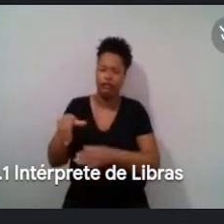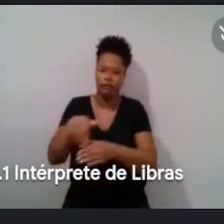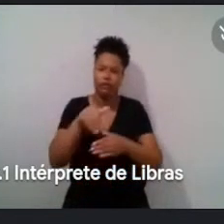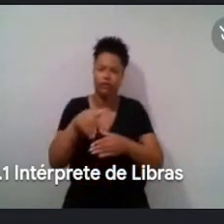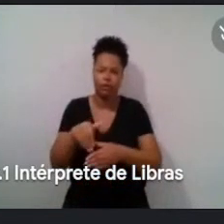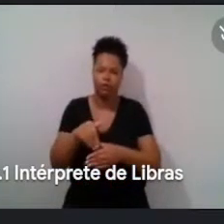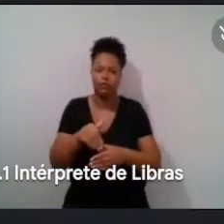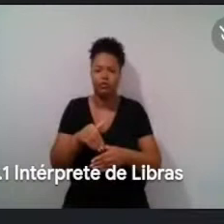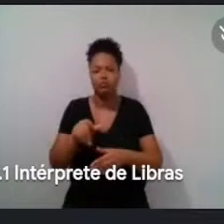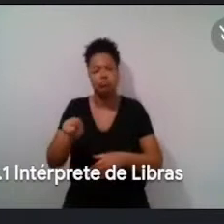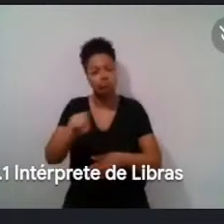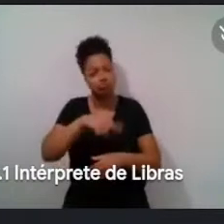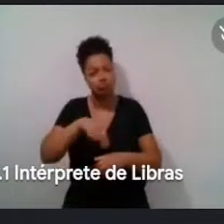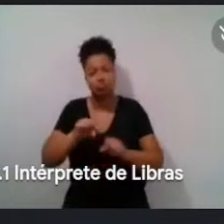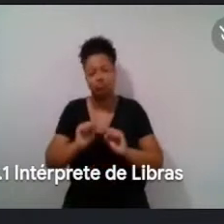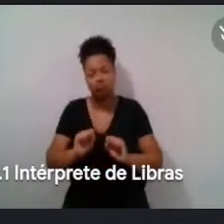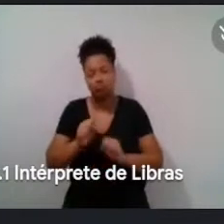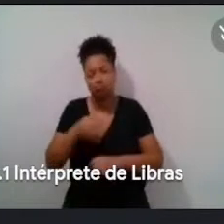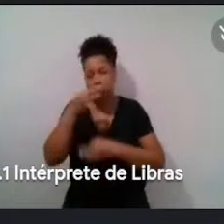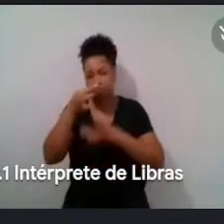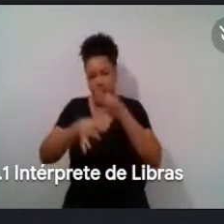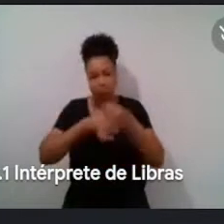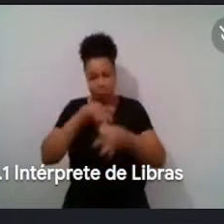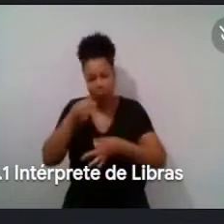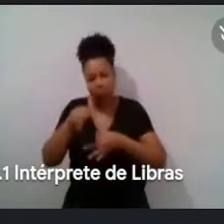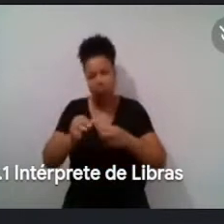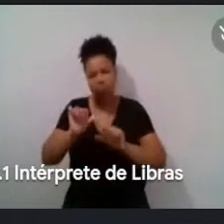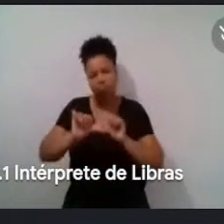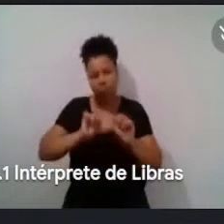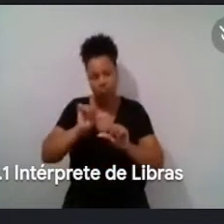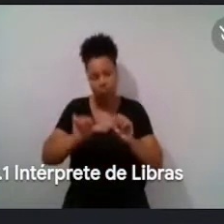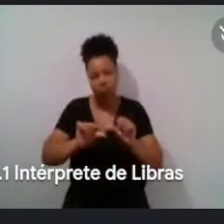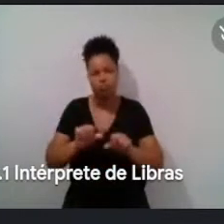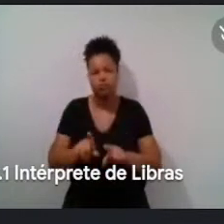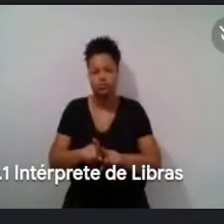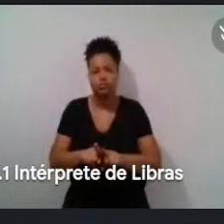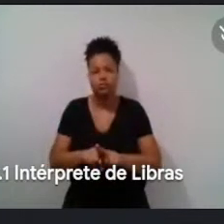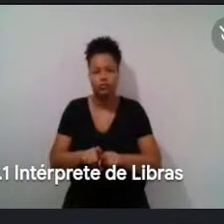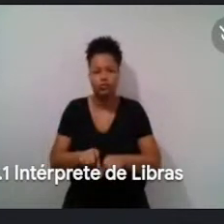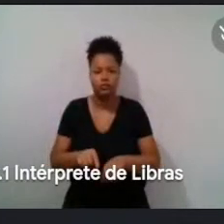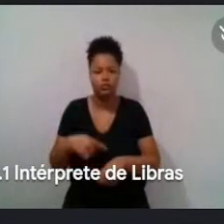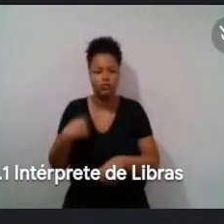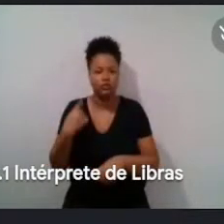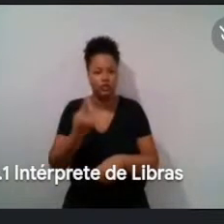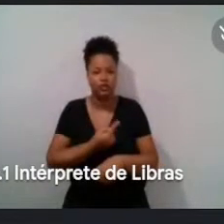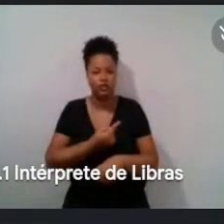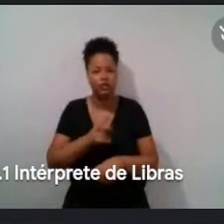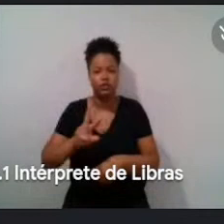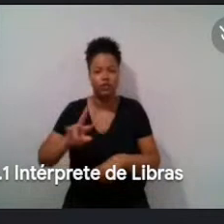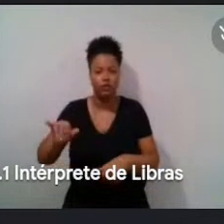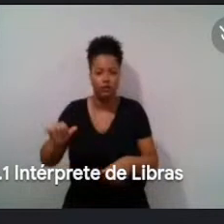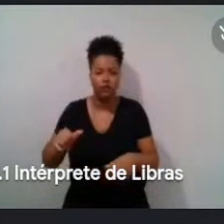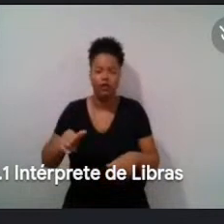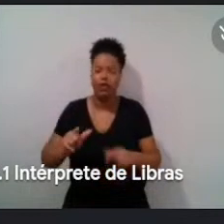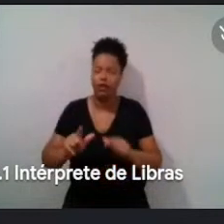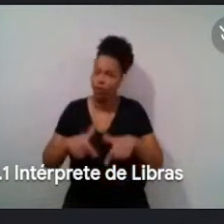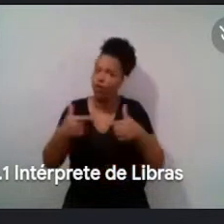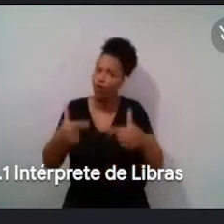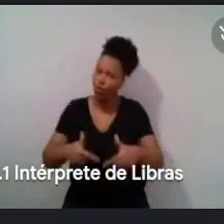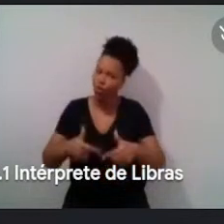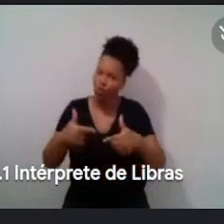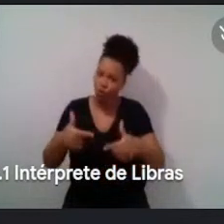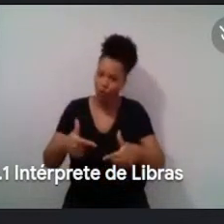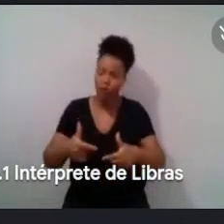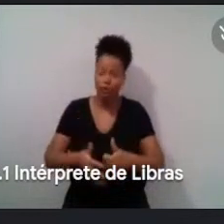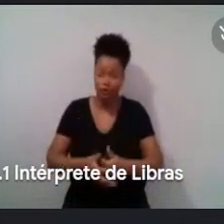inclusive para sugestões, né? Operações. E nós vamos enfrentar essa grande batalha aí, a partir